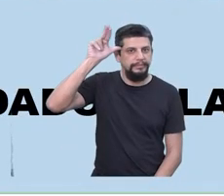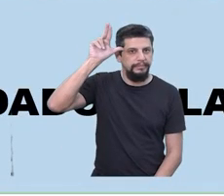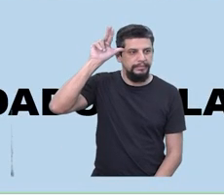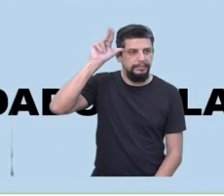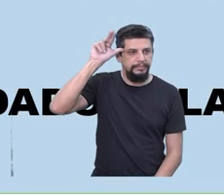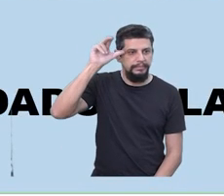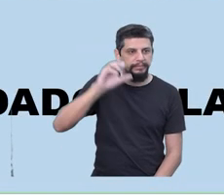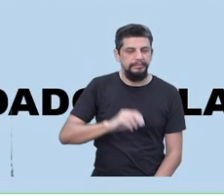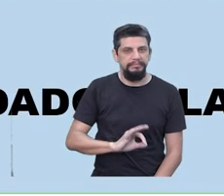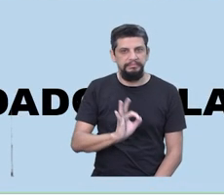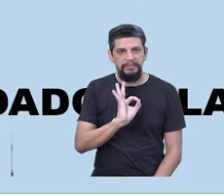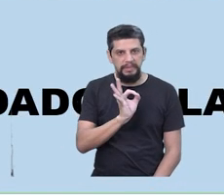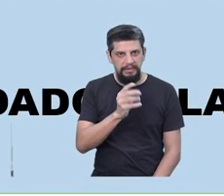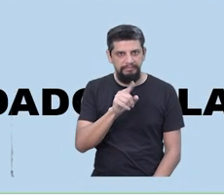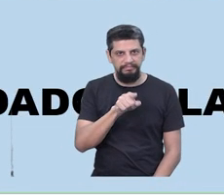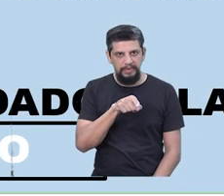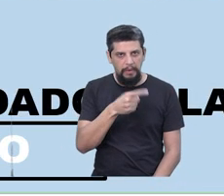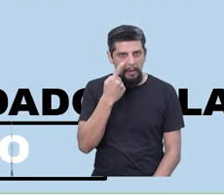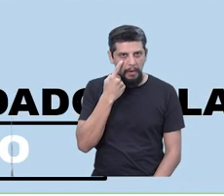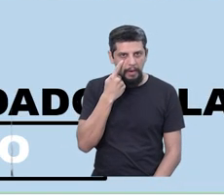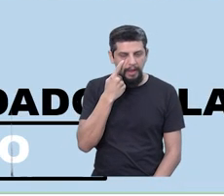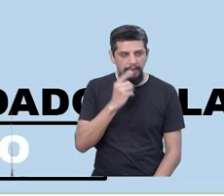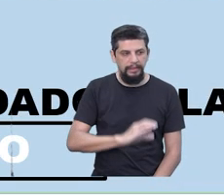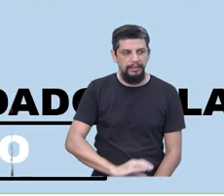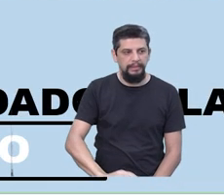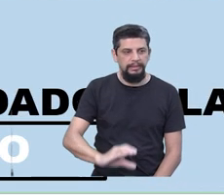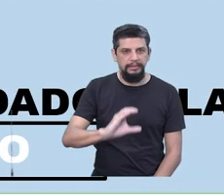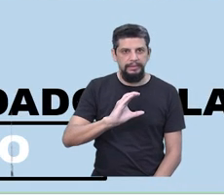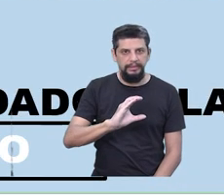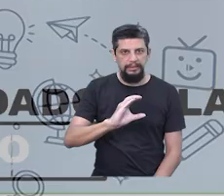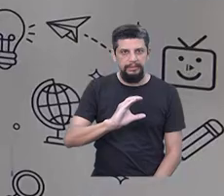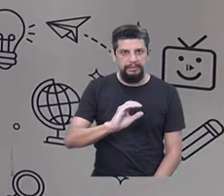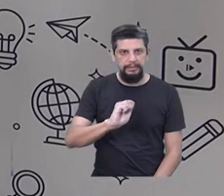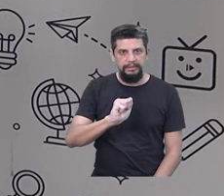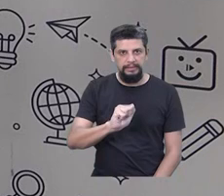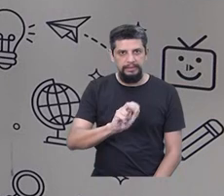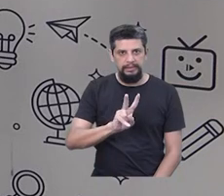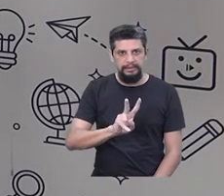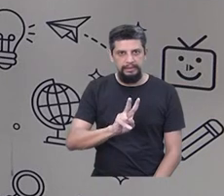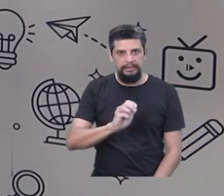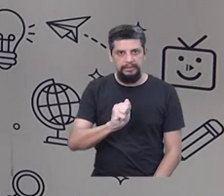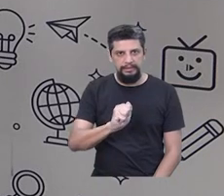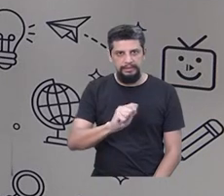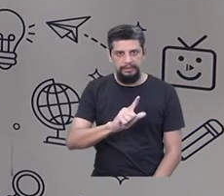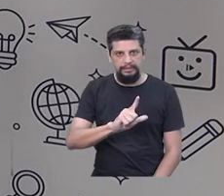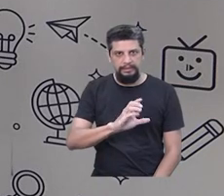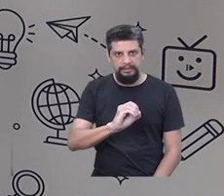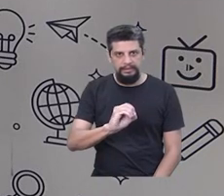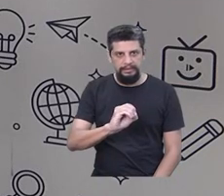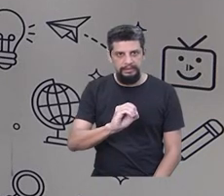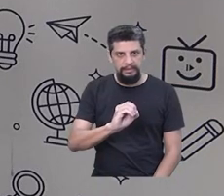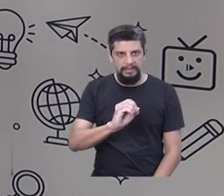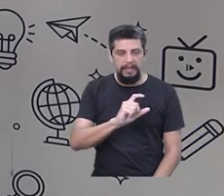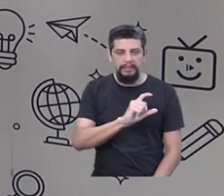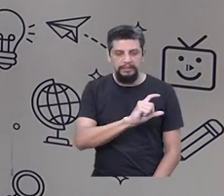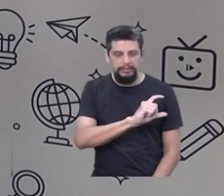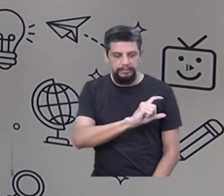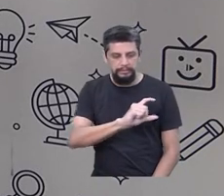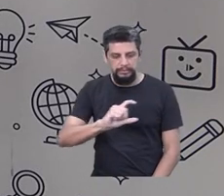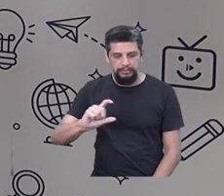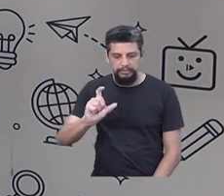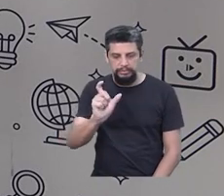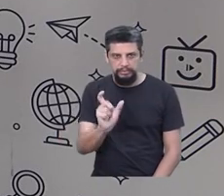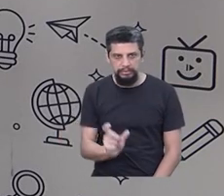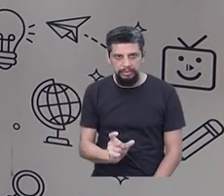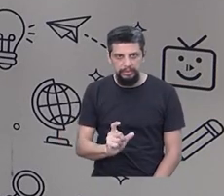cavalo. Isso mesmo, olhem só. Cavalo. Nossa cruzadinha já está ficando